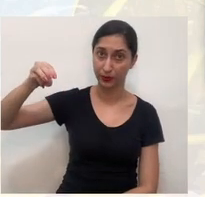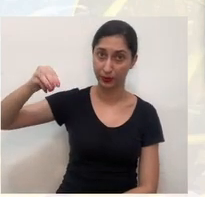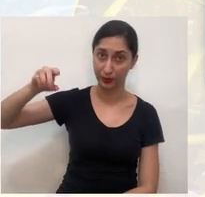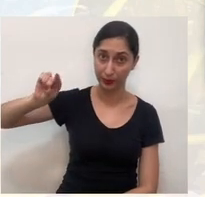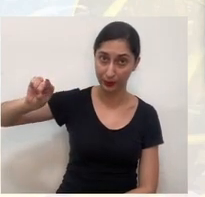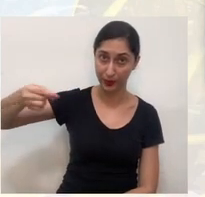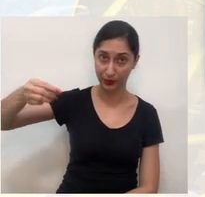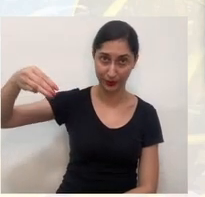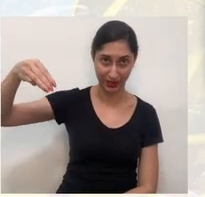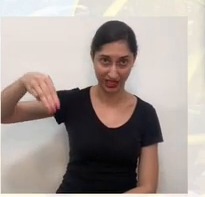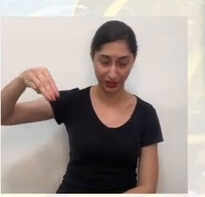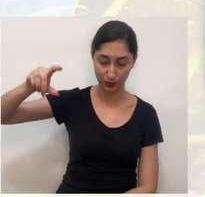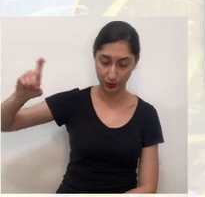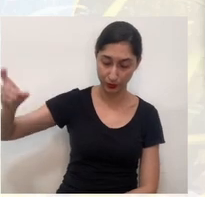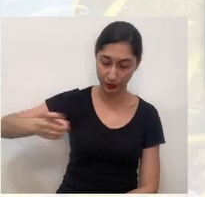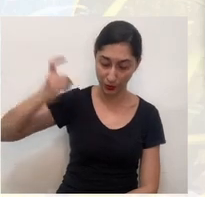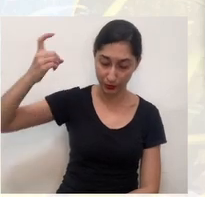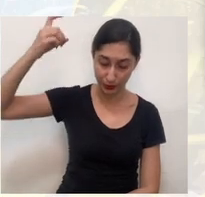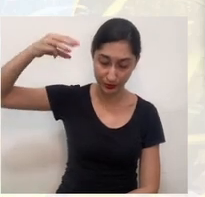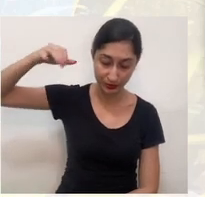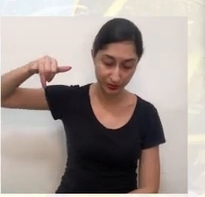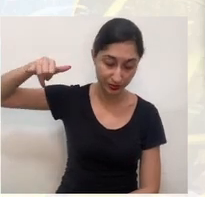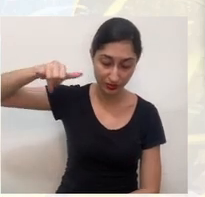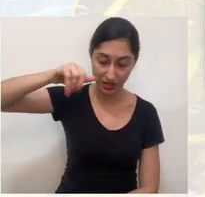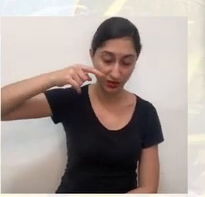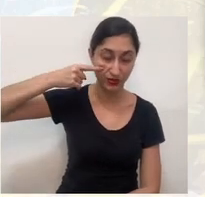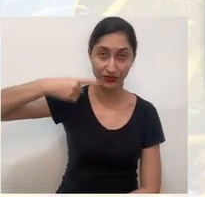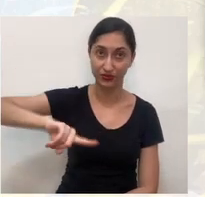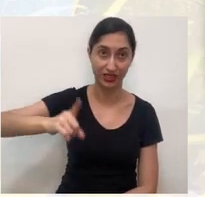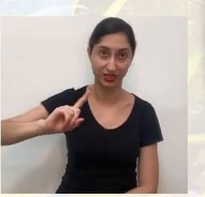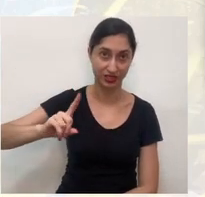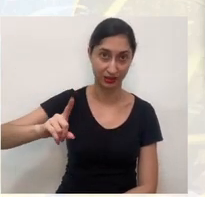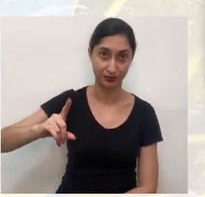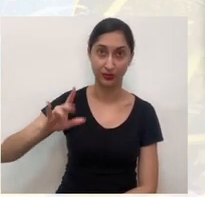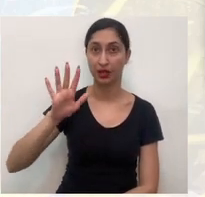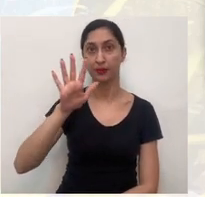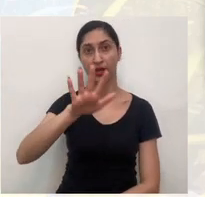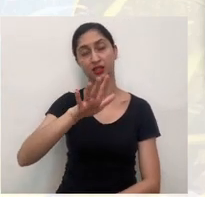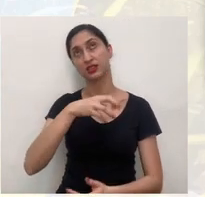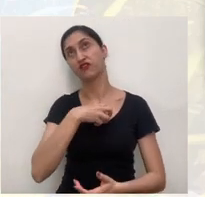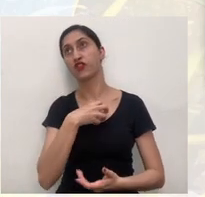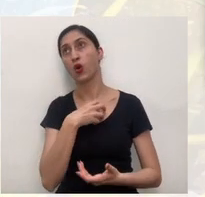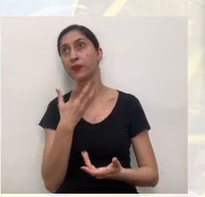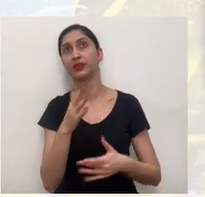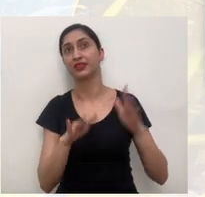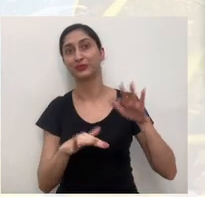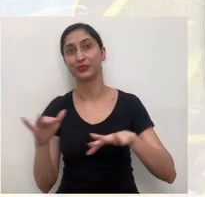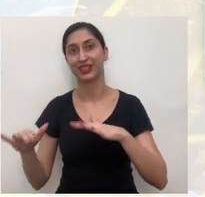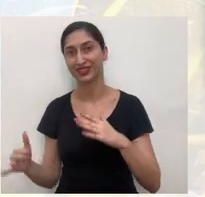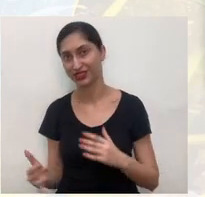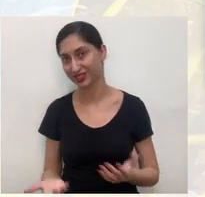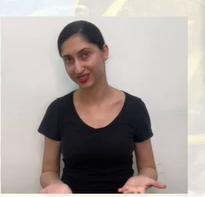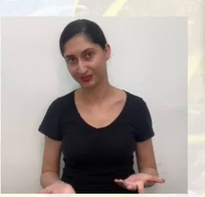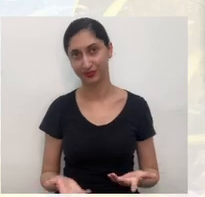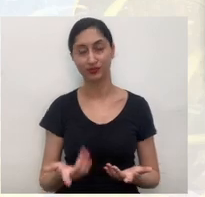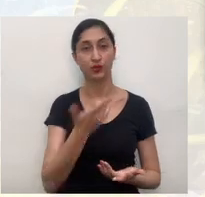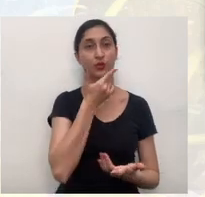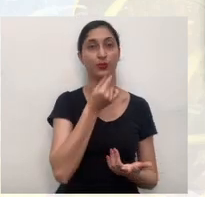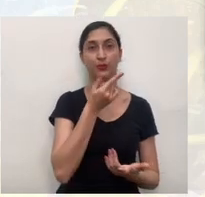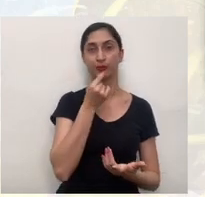que é uma forma de projetar, mas não quer dizer que eu vou... E o Burle Marx diz assim, se